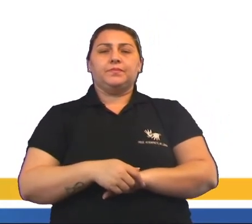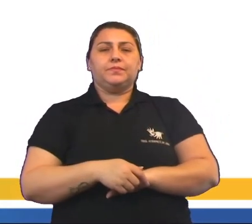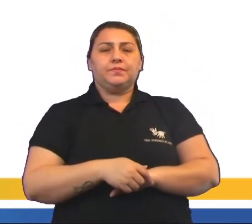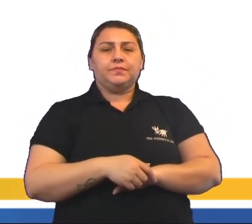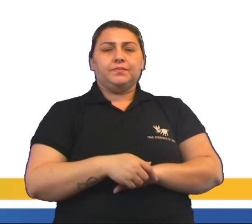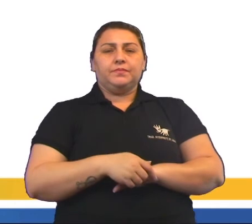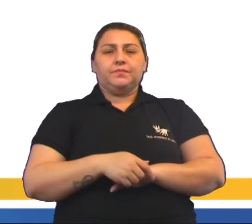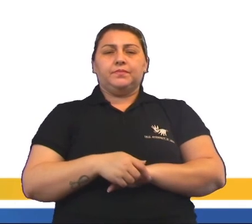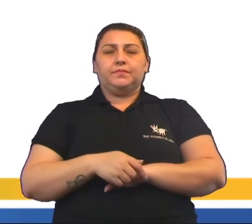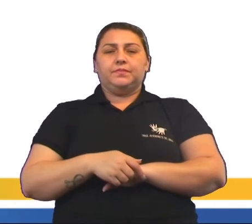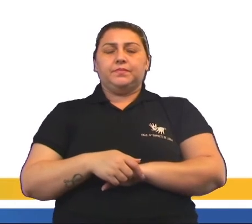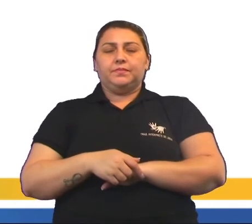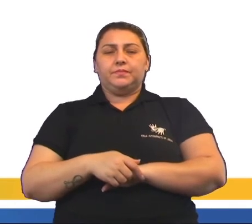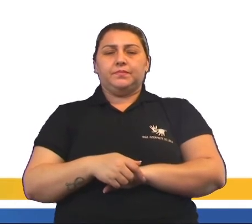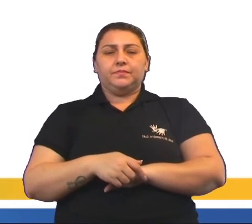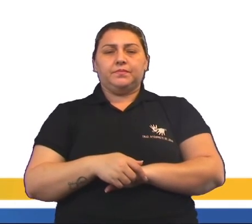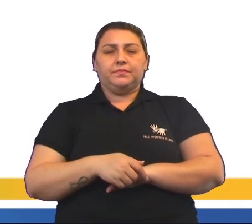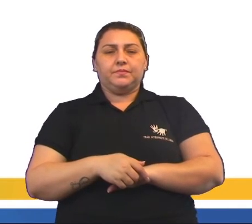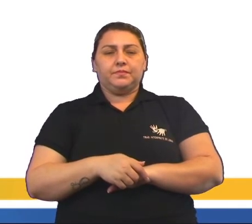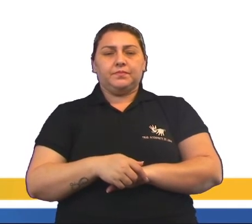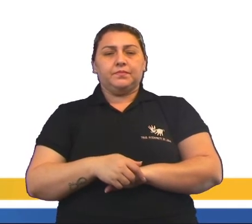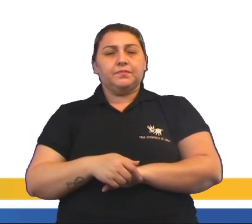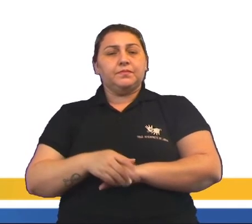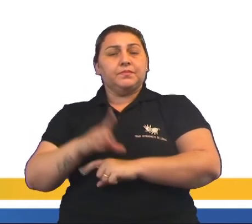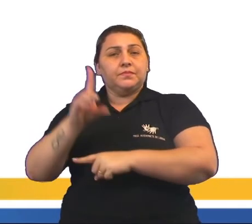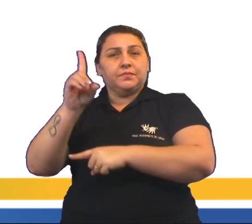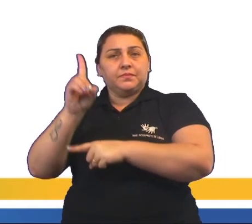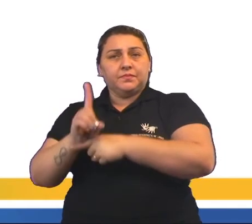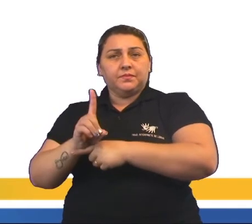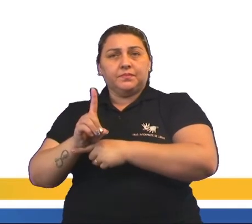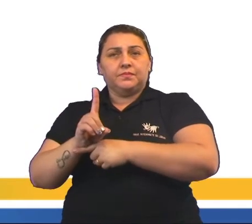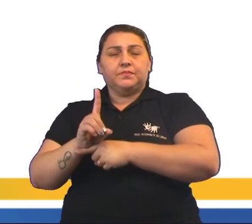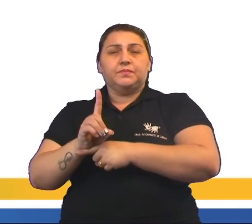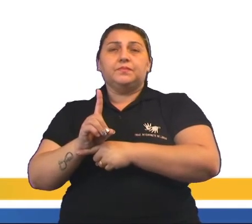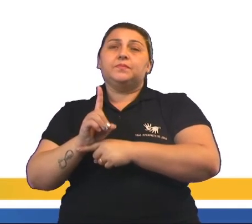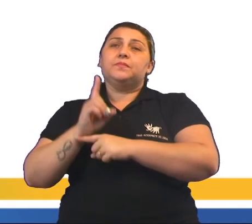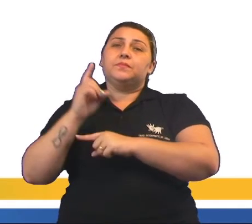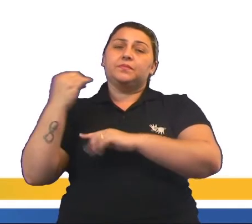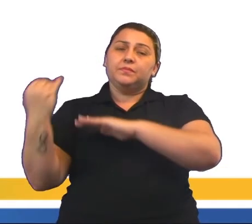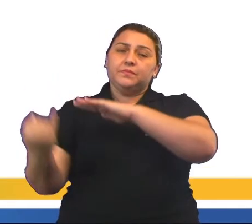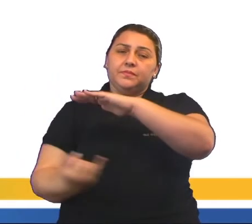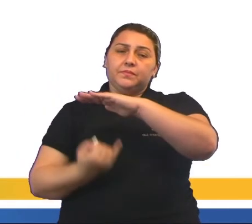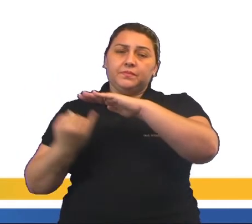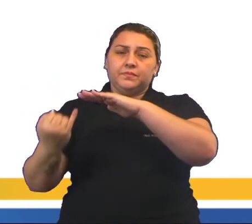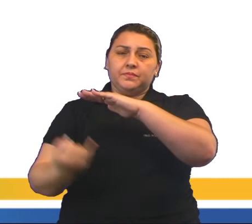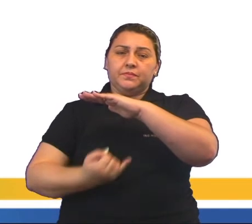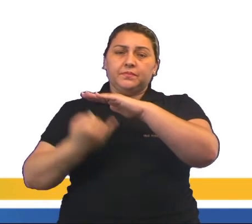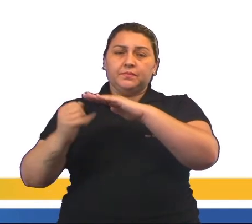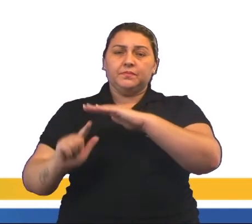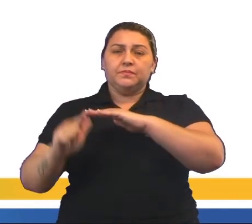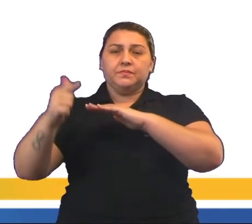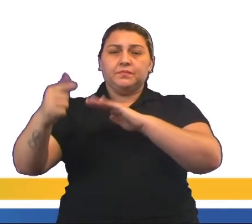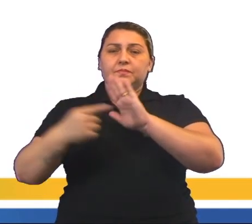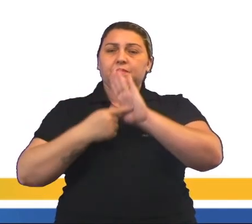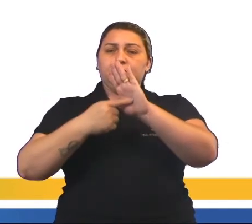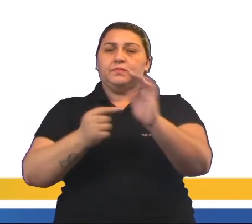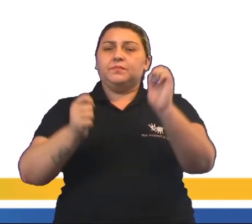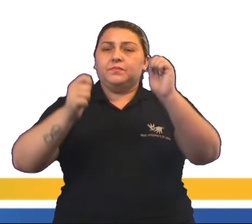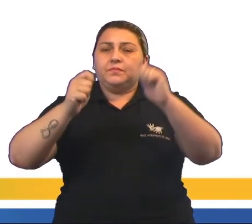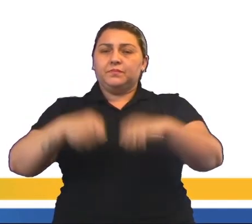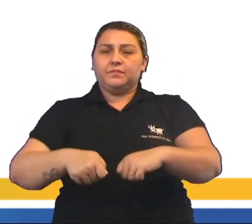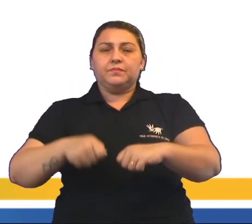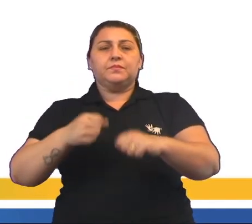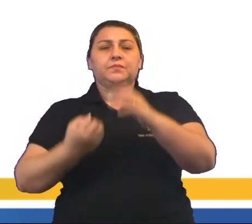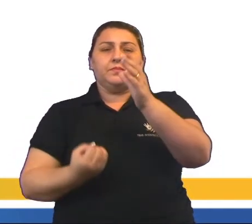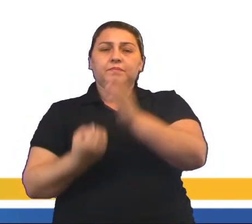desenvolvimento industrial e da privação relativa. E letra D, o setor informal é